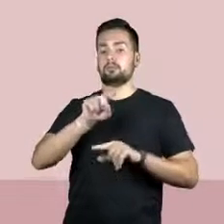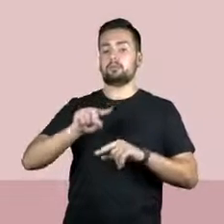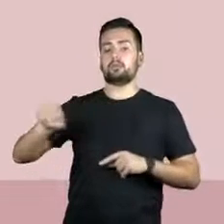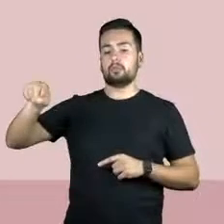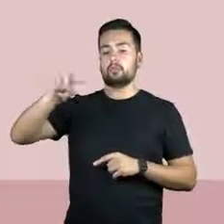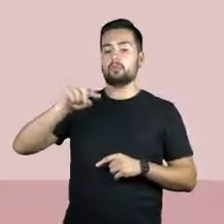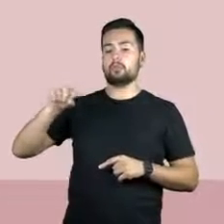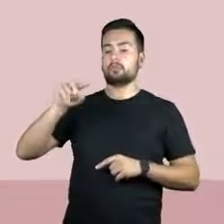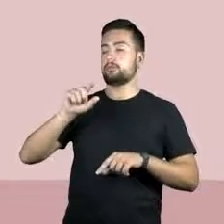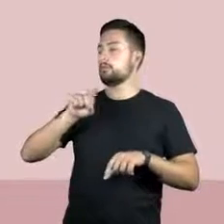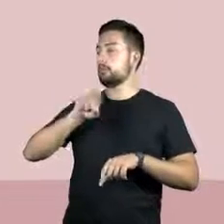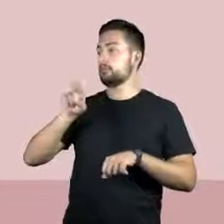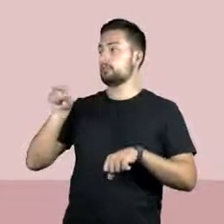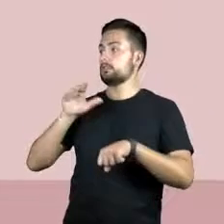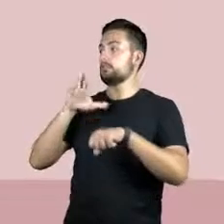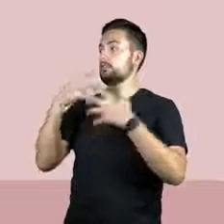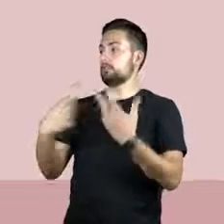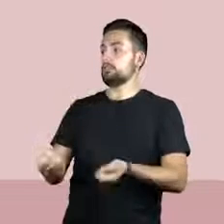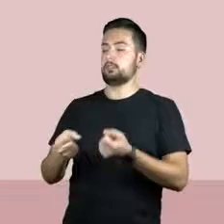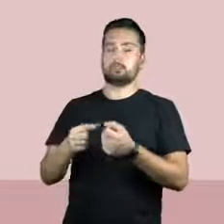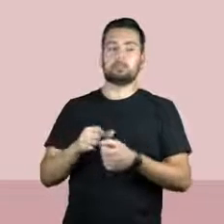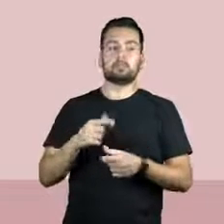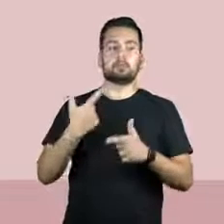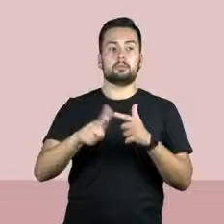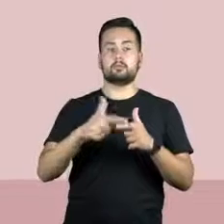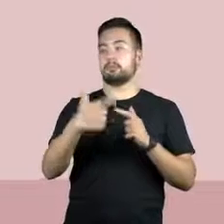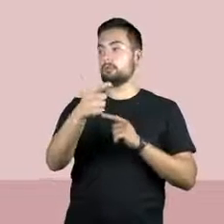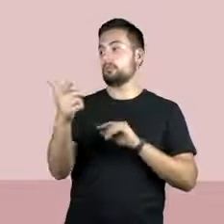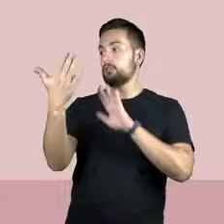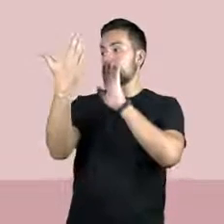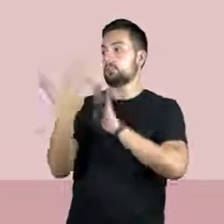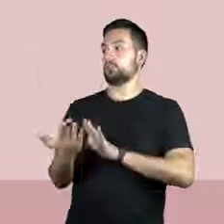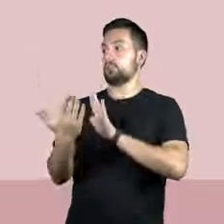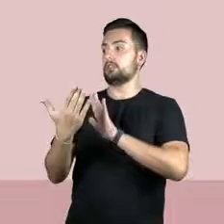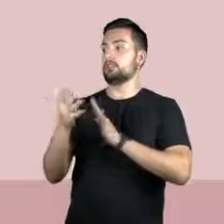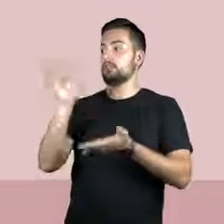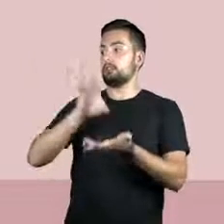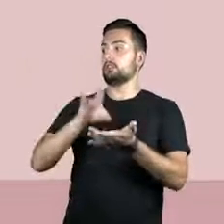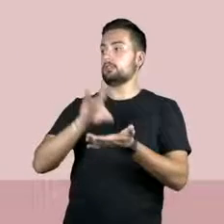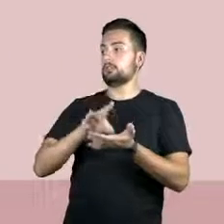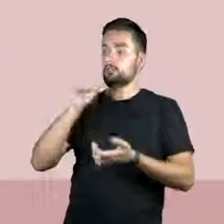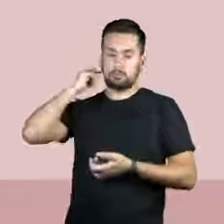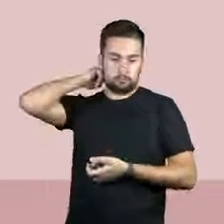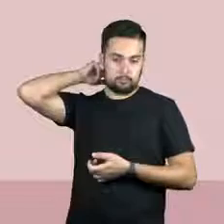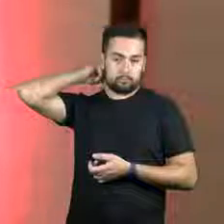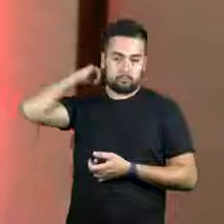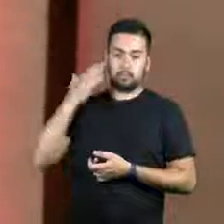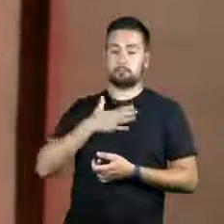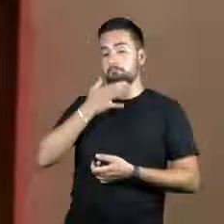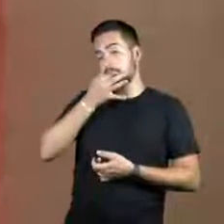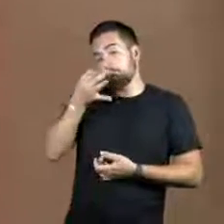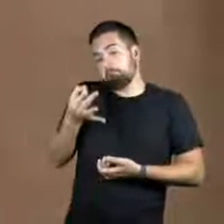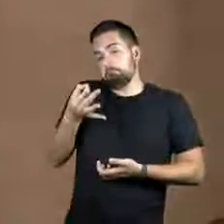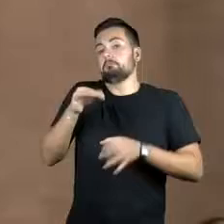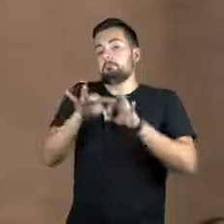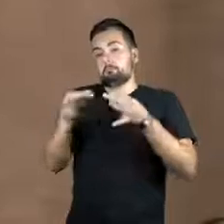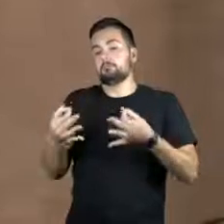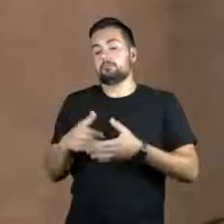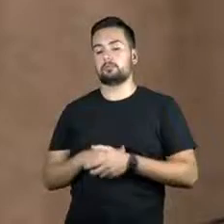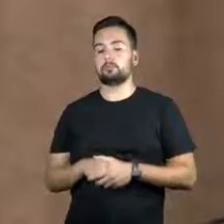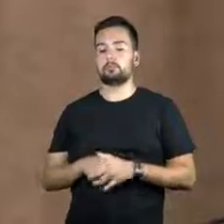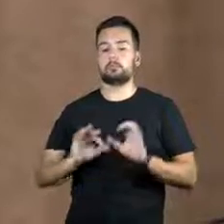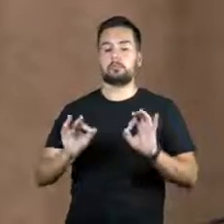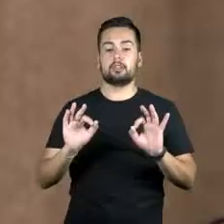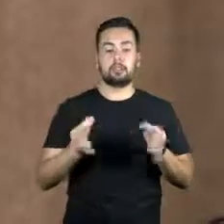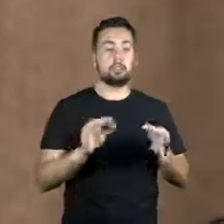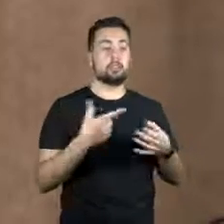adotar, né, e do problema que você está encarando, tá? Sendo sincero, né, na minha humilde opinião. Certo,